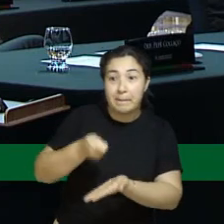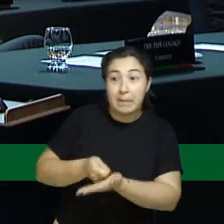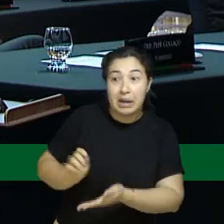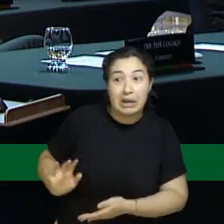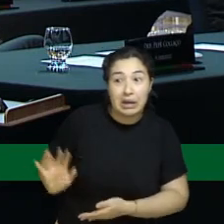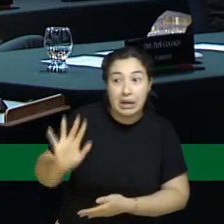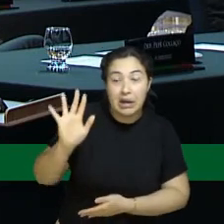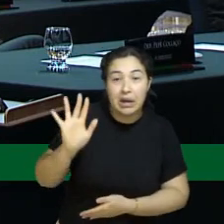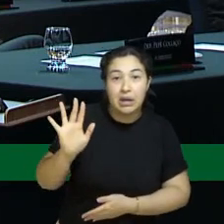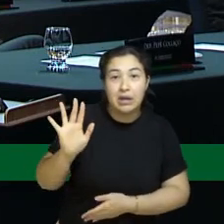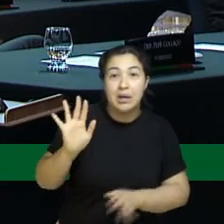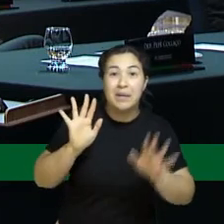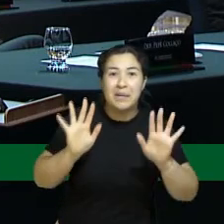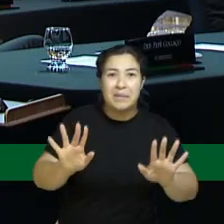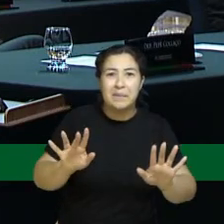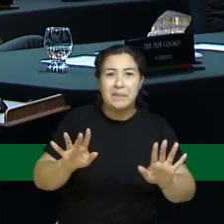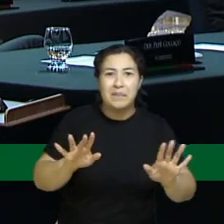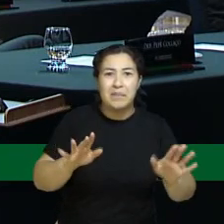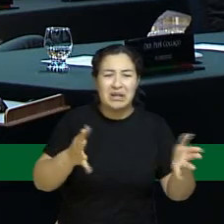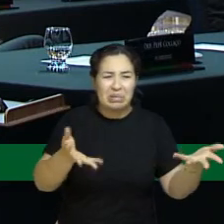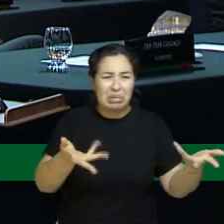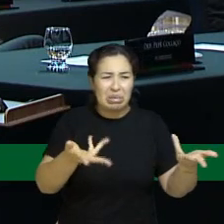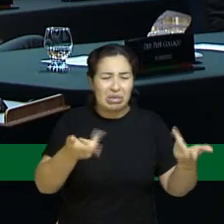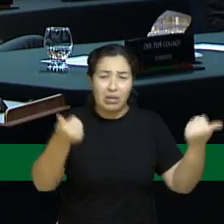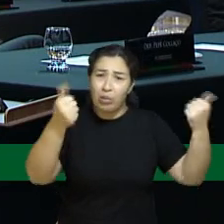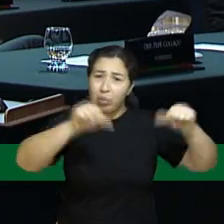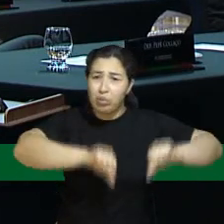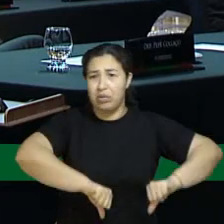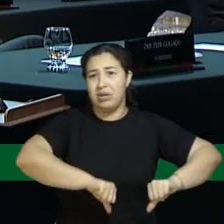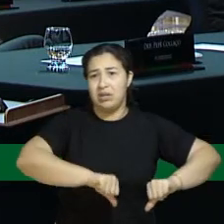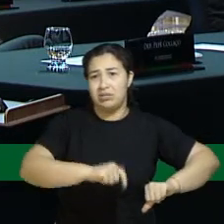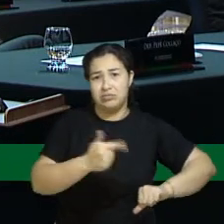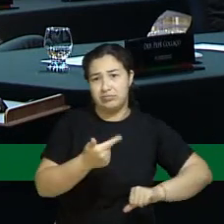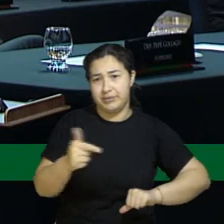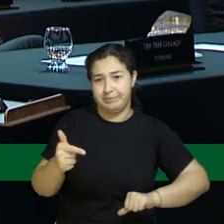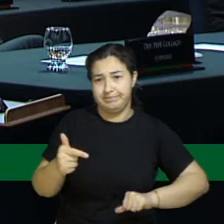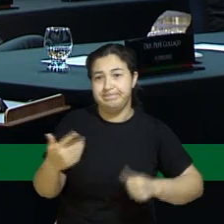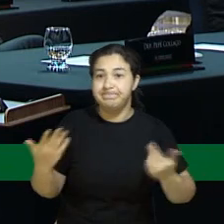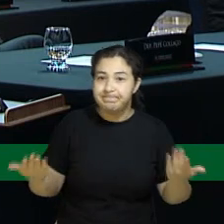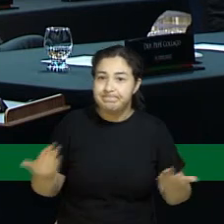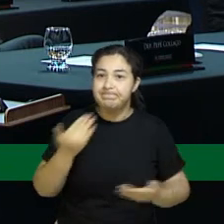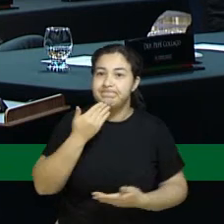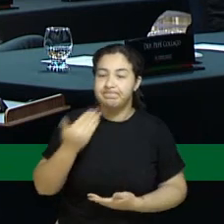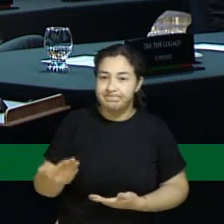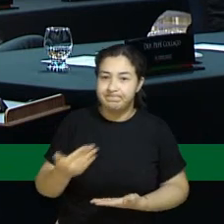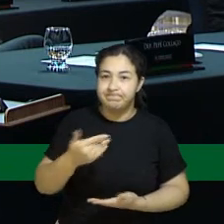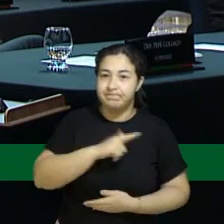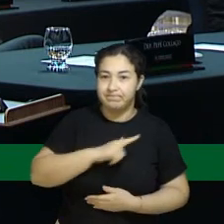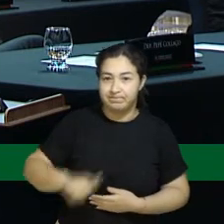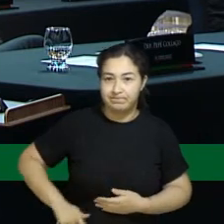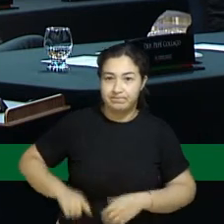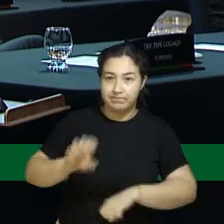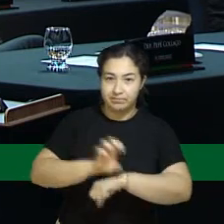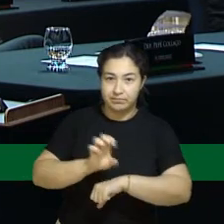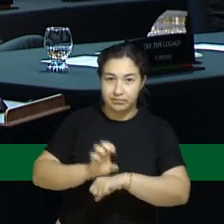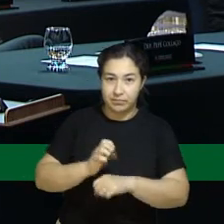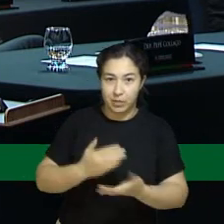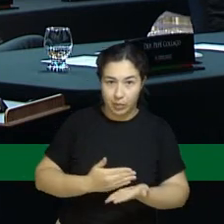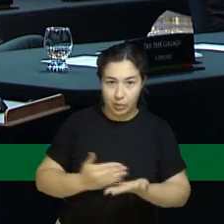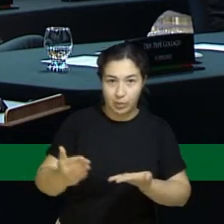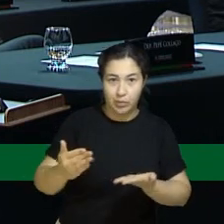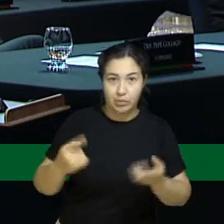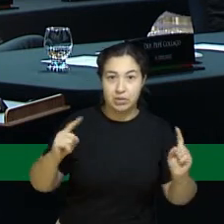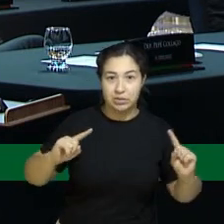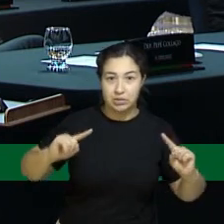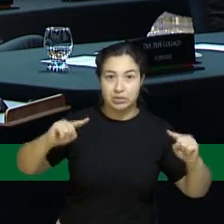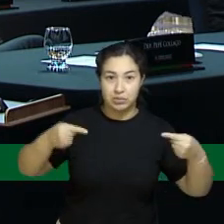má qualidade e a gente tem acompanhado isso lá na nossa região. Por isso ficaremos em cima do governo do Estado para que abra uma concorrência assim e o serviço seja